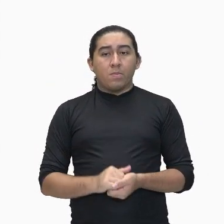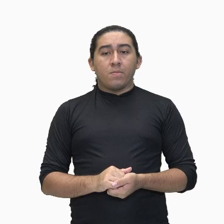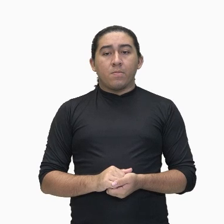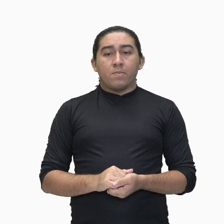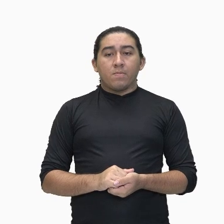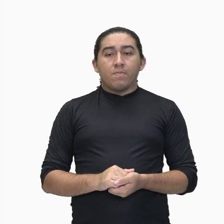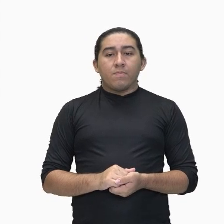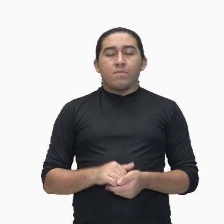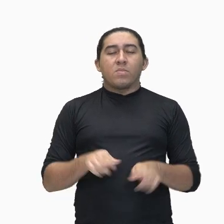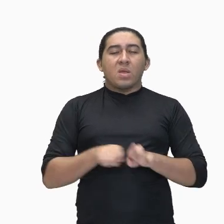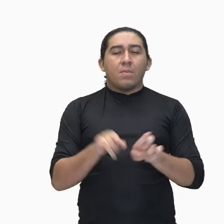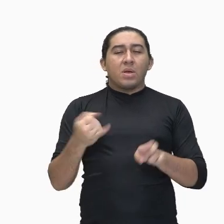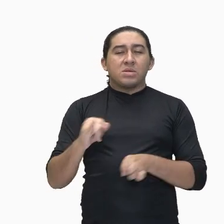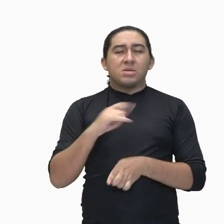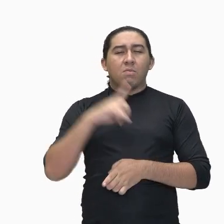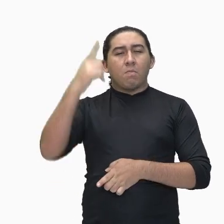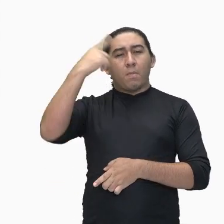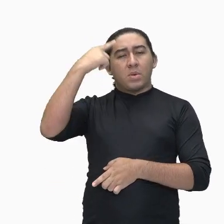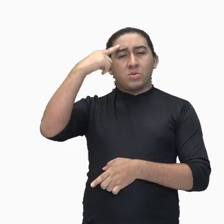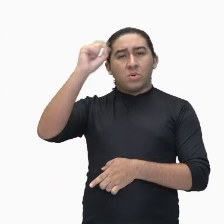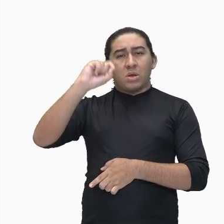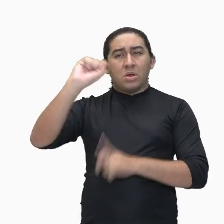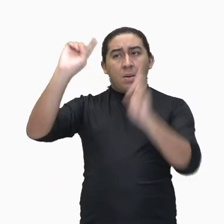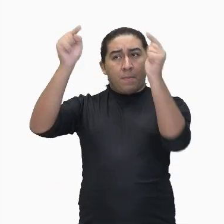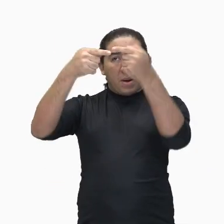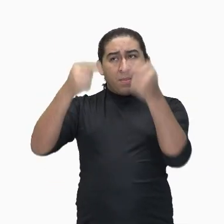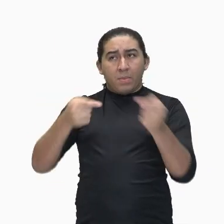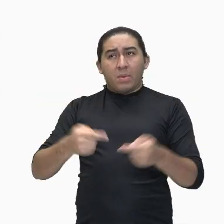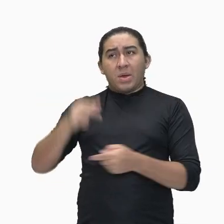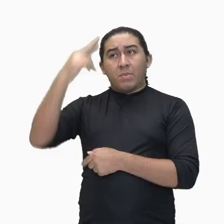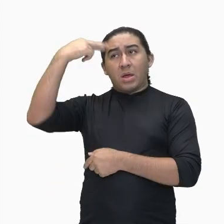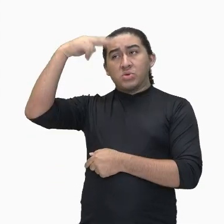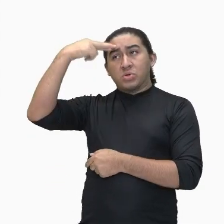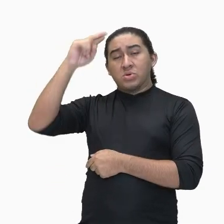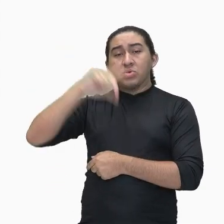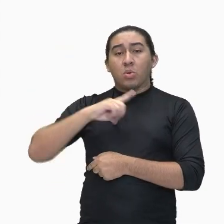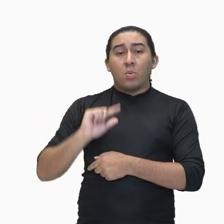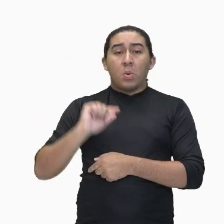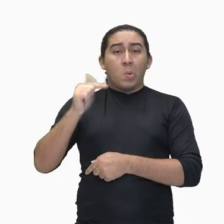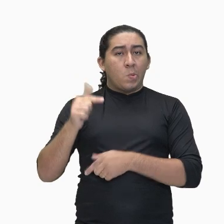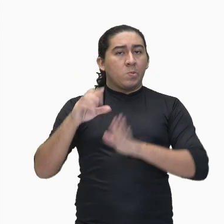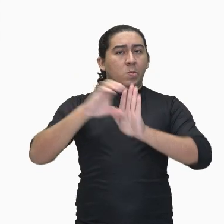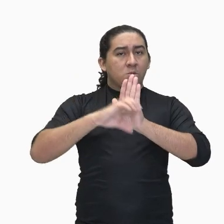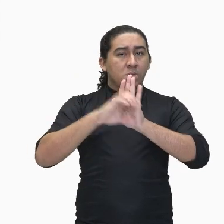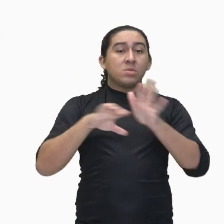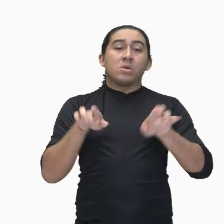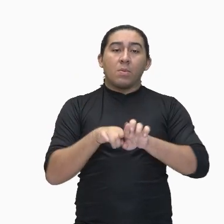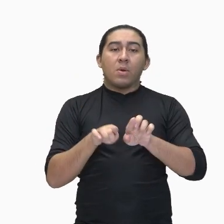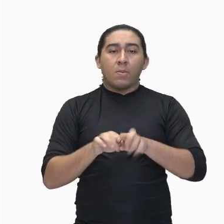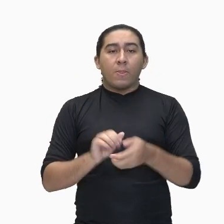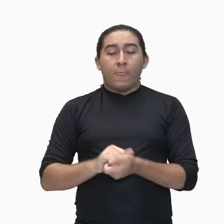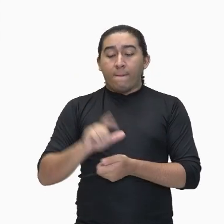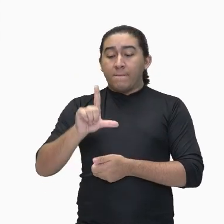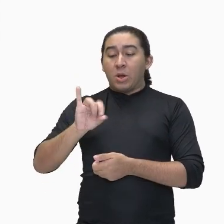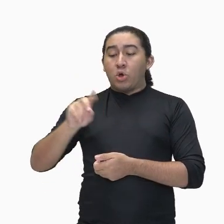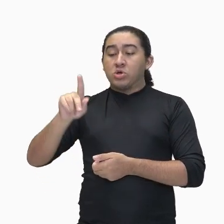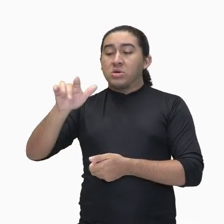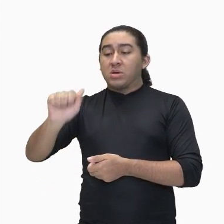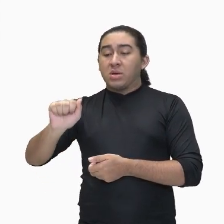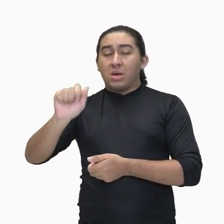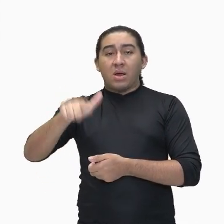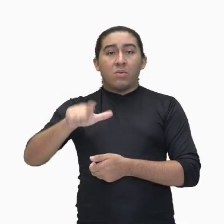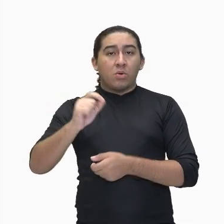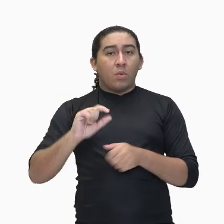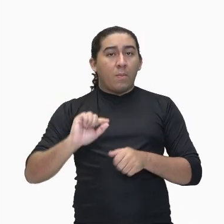Mas, quando ele fala de lógica, ele vai dizer uma outra coisa, ele vai colocar lógica aí dentro, mas de uma